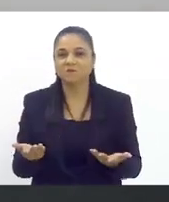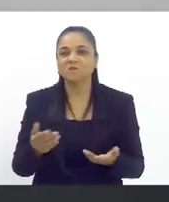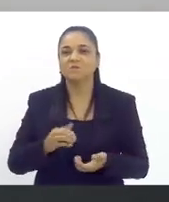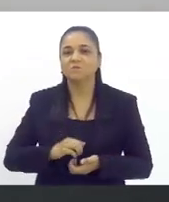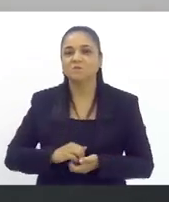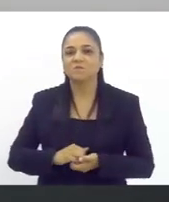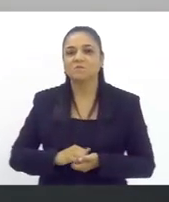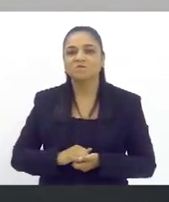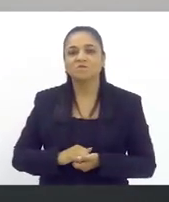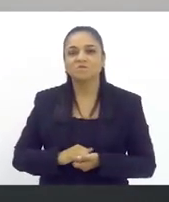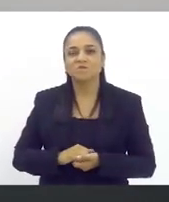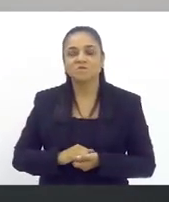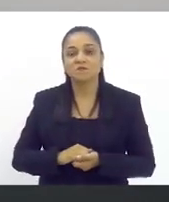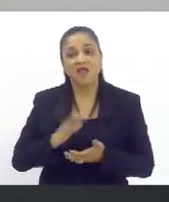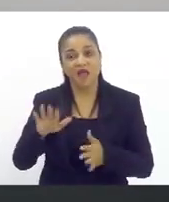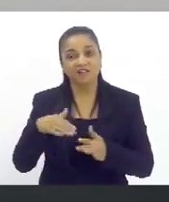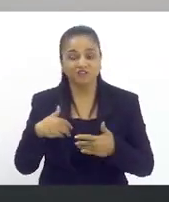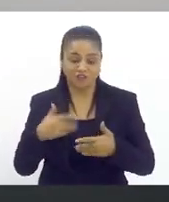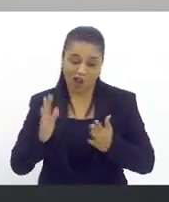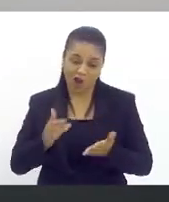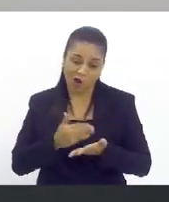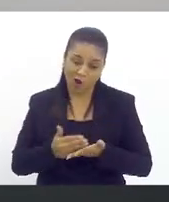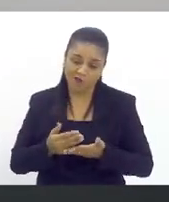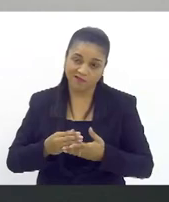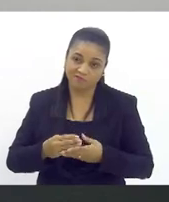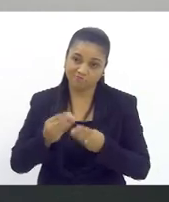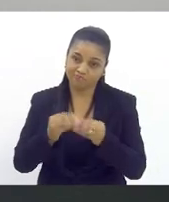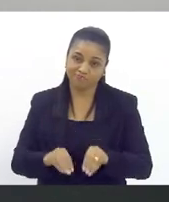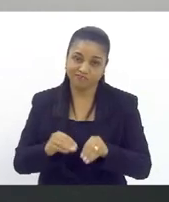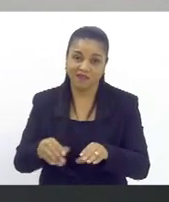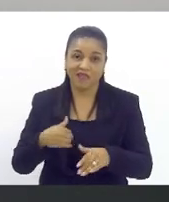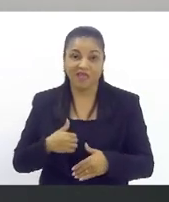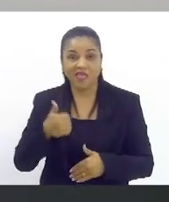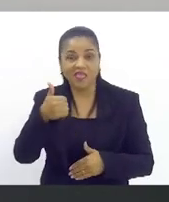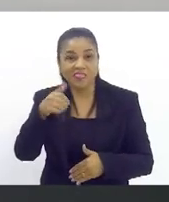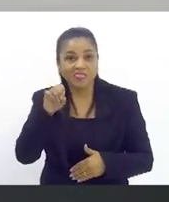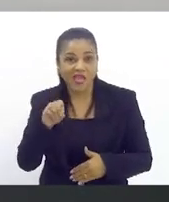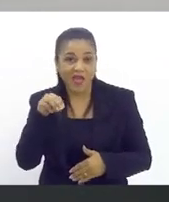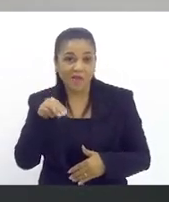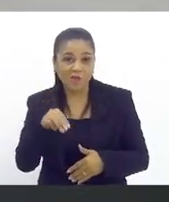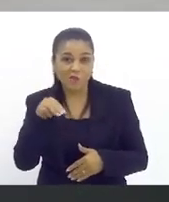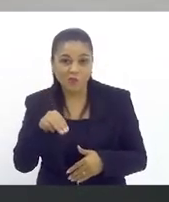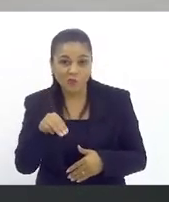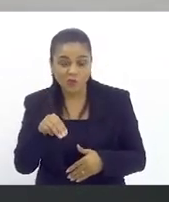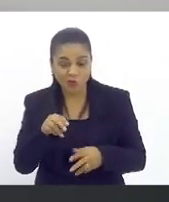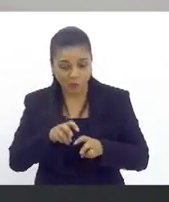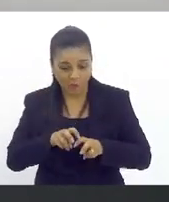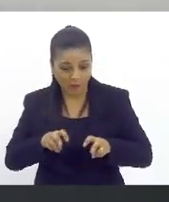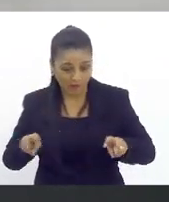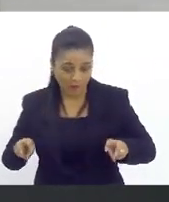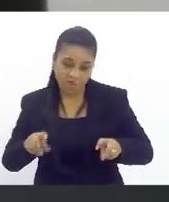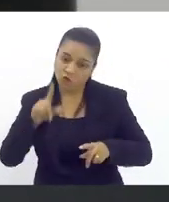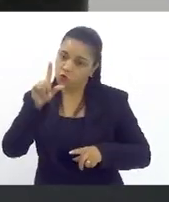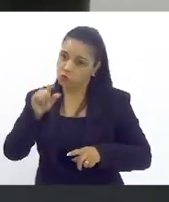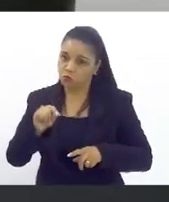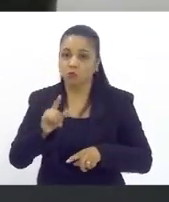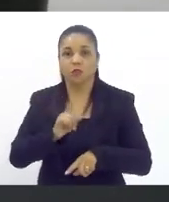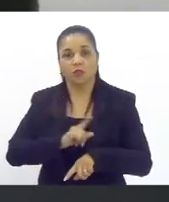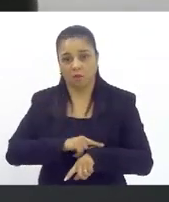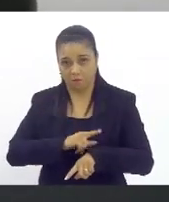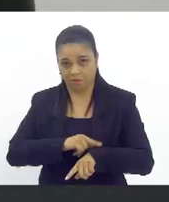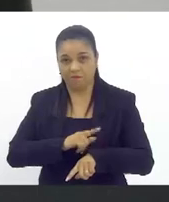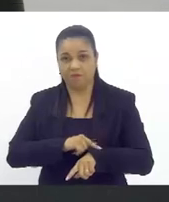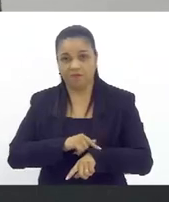aqui já começa mal a Alba diz que cada um tem 10 minutos estes da mesa já vou reduzir isso aqui porque